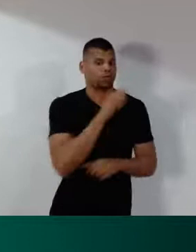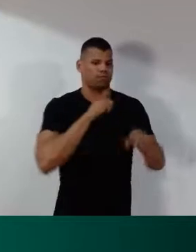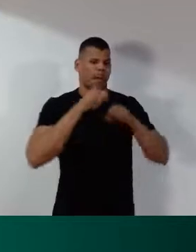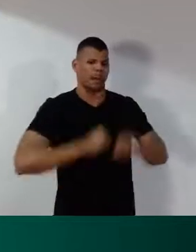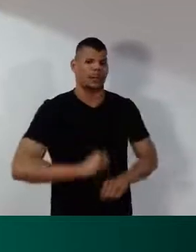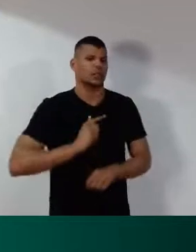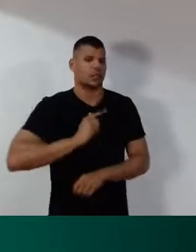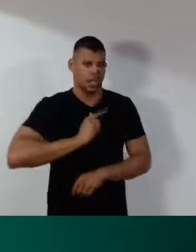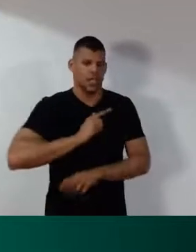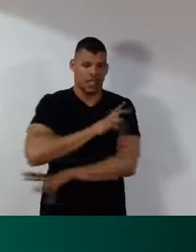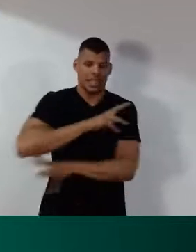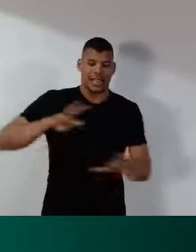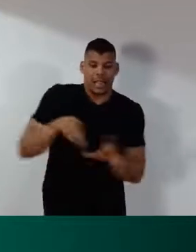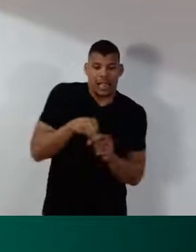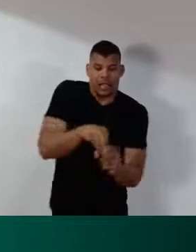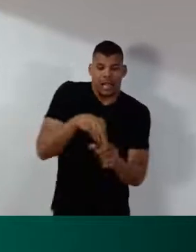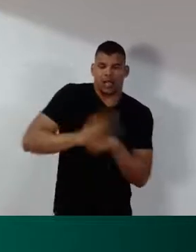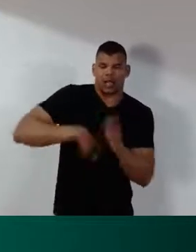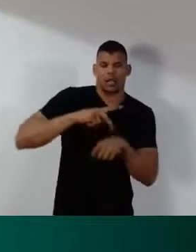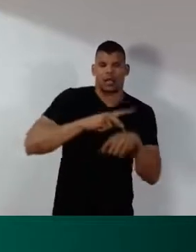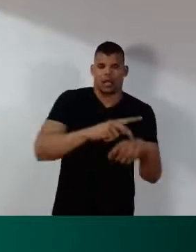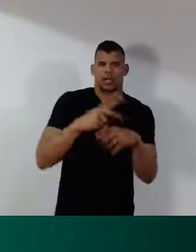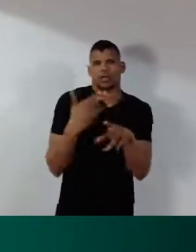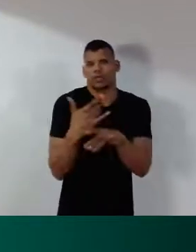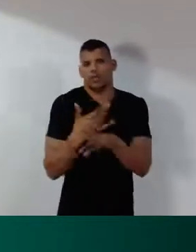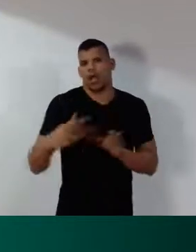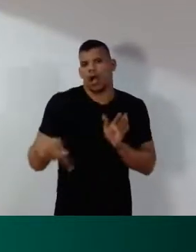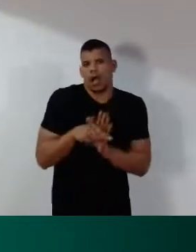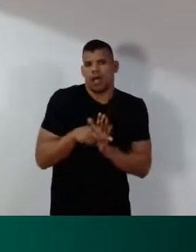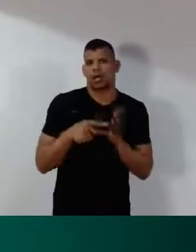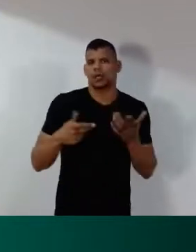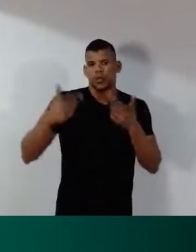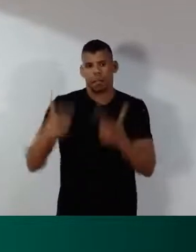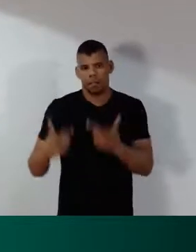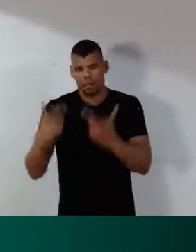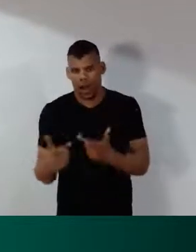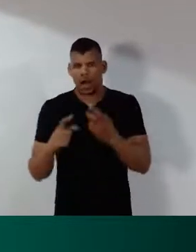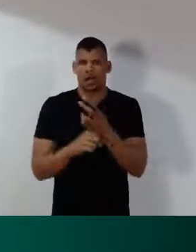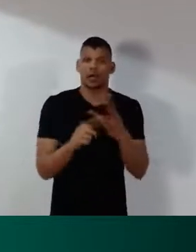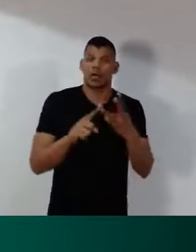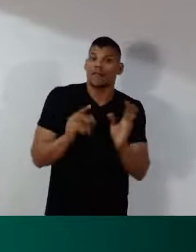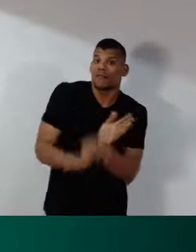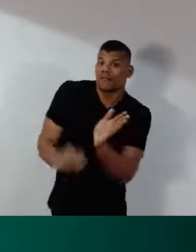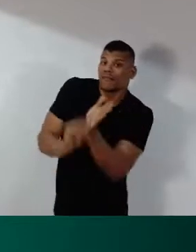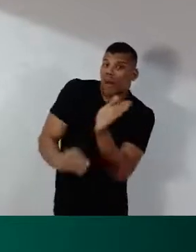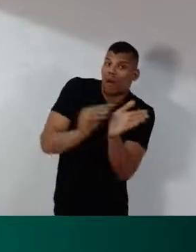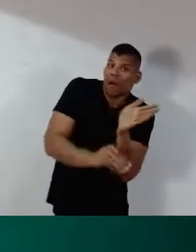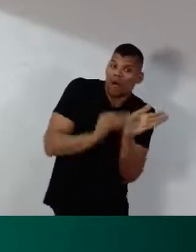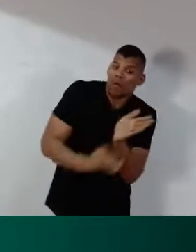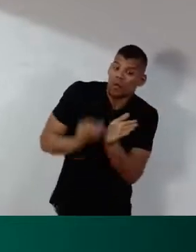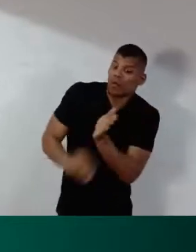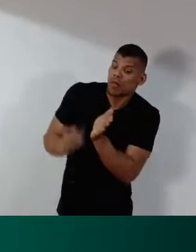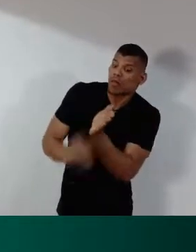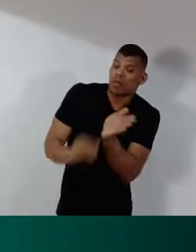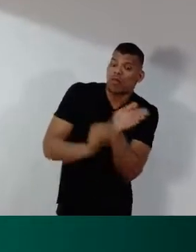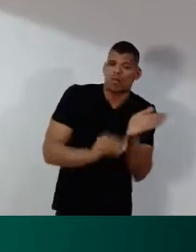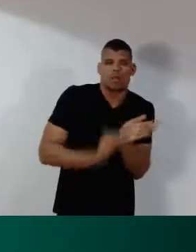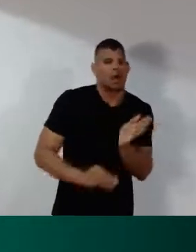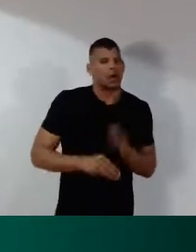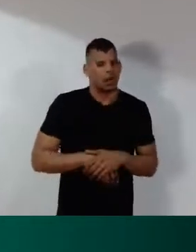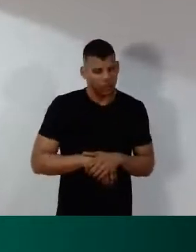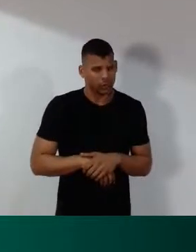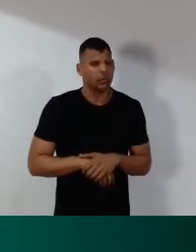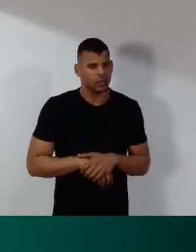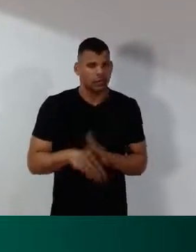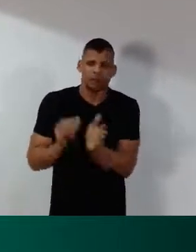discutir dentro do nosso país da nossa cidade do nosso bairro que tá faltando tá faltando muito